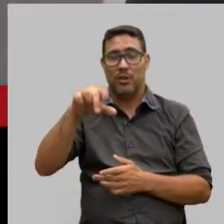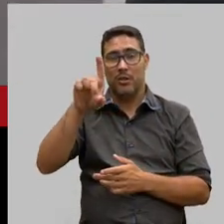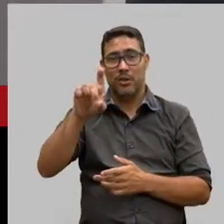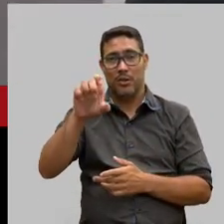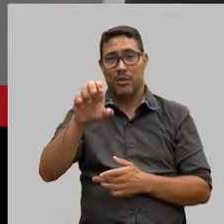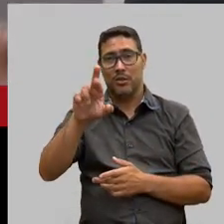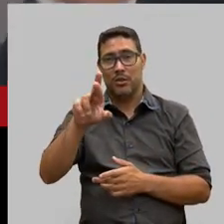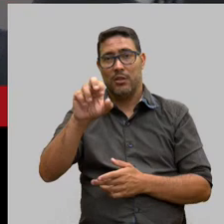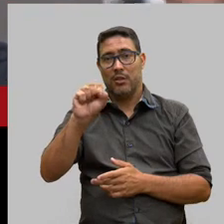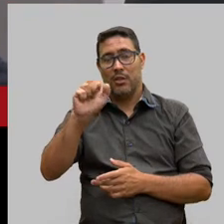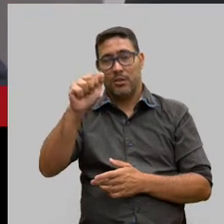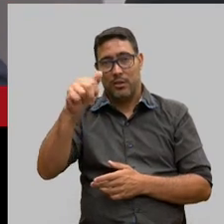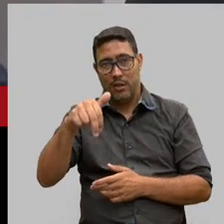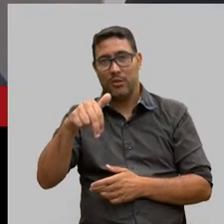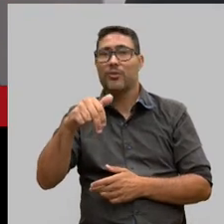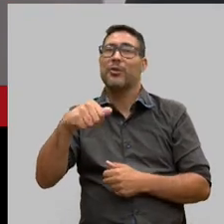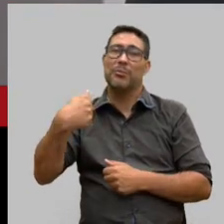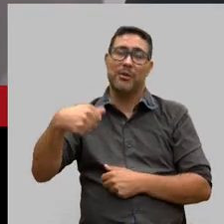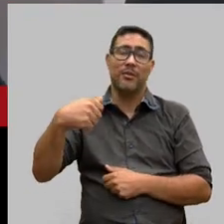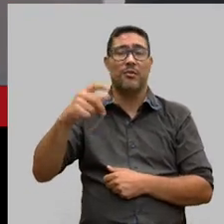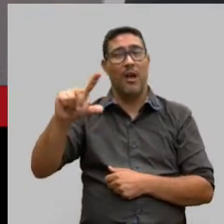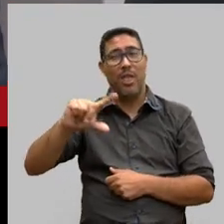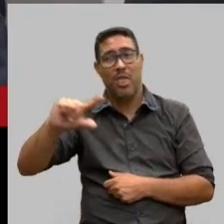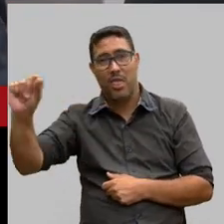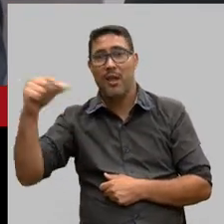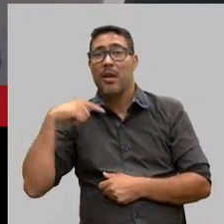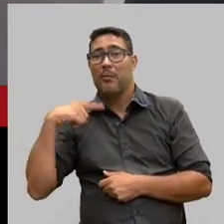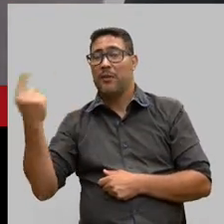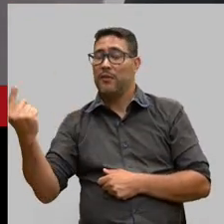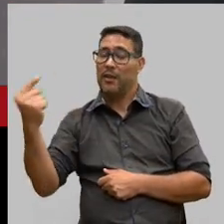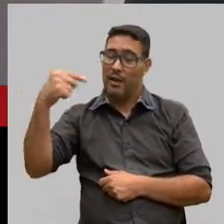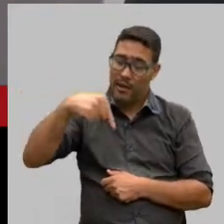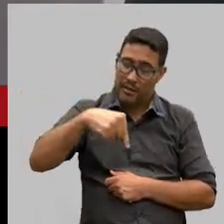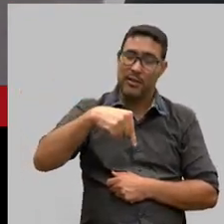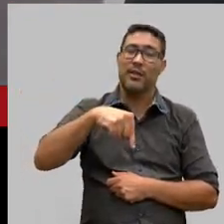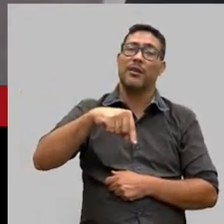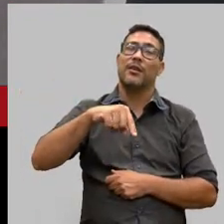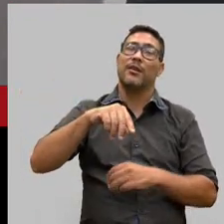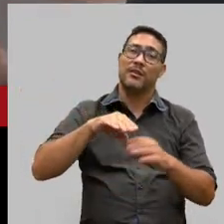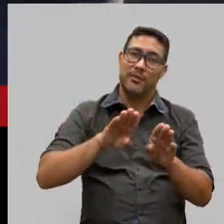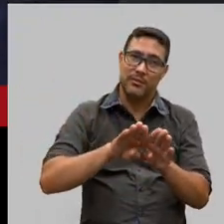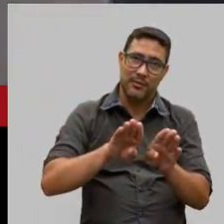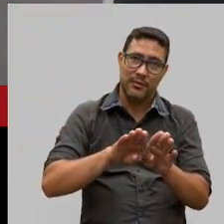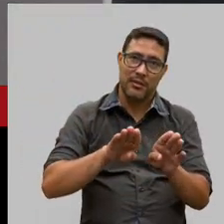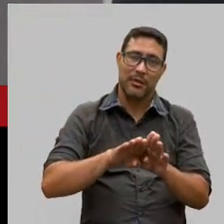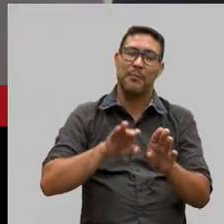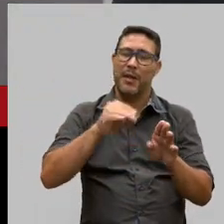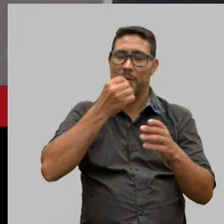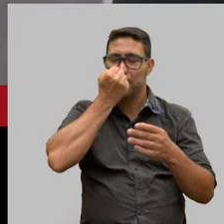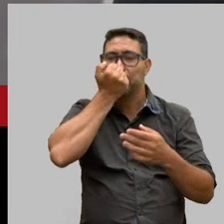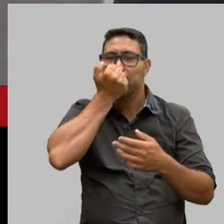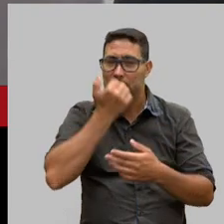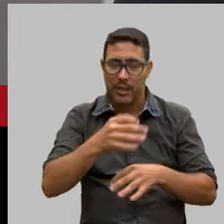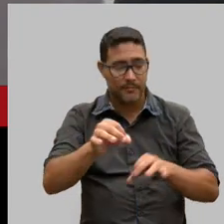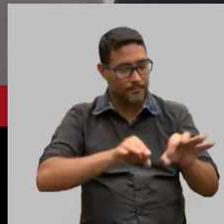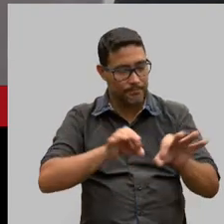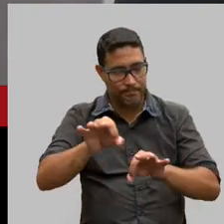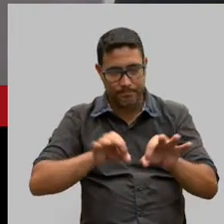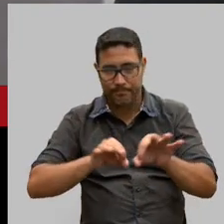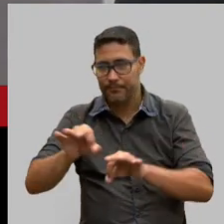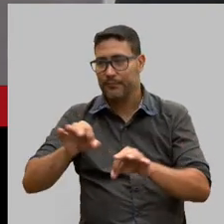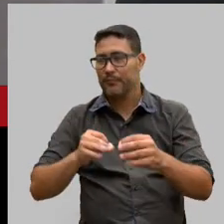fisioterapia teve que sair da nossa audiência para vir na audiência aqui muito bem conduzida pelo Cristiano